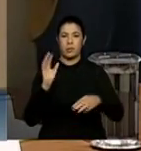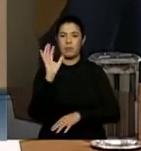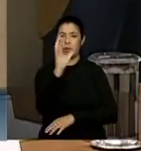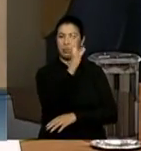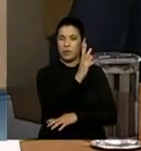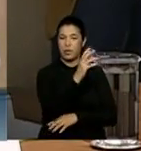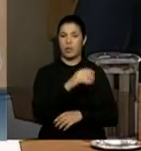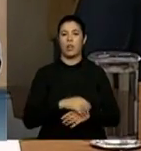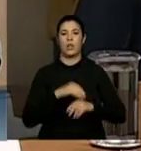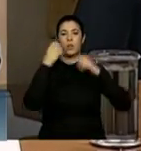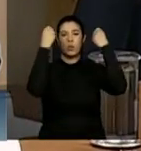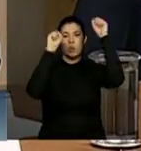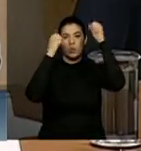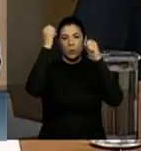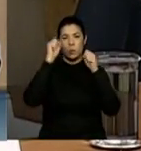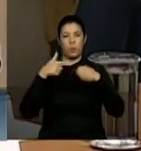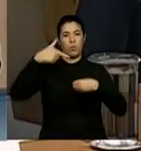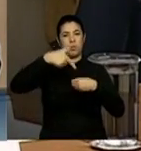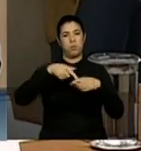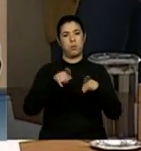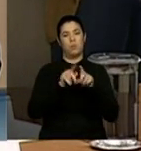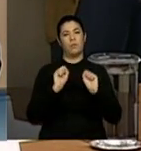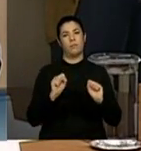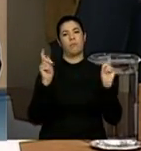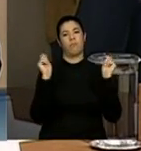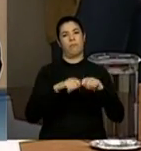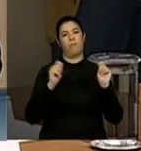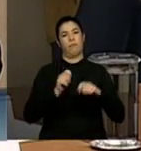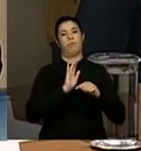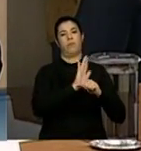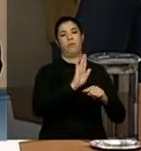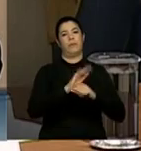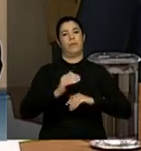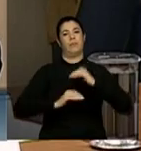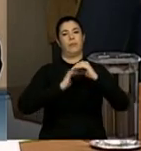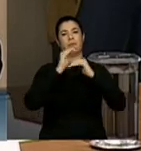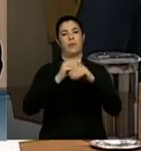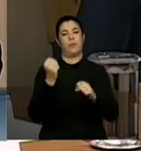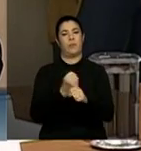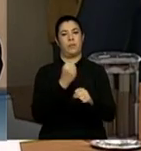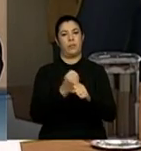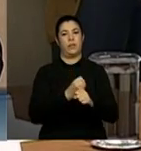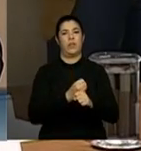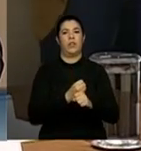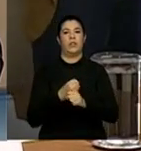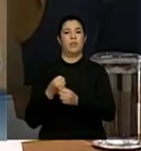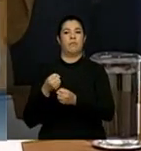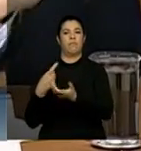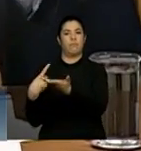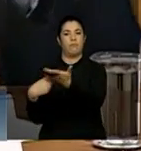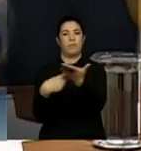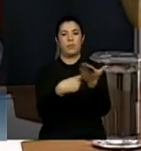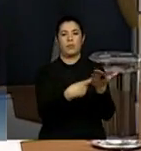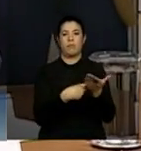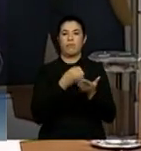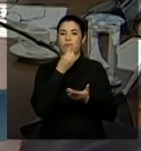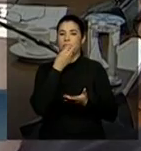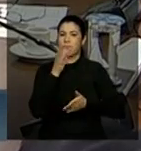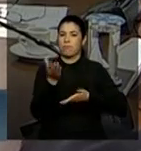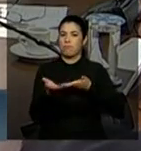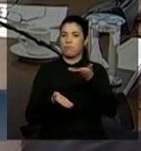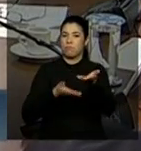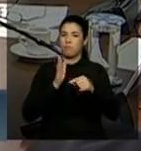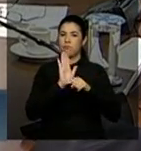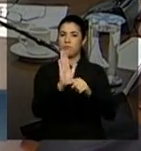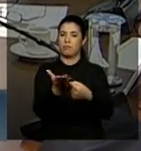Meio Ambiente, e que tem possibilitado a construção de um ambiente proativo e colaborativo, muito bem demonstrado pelo